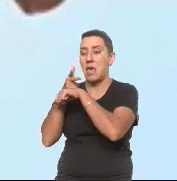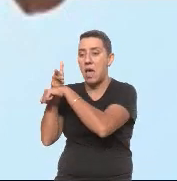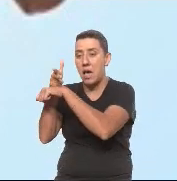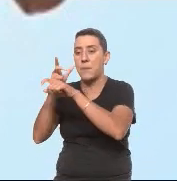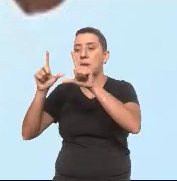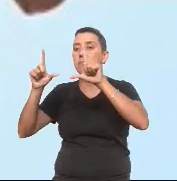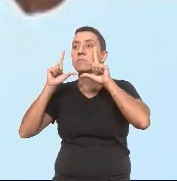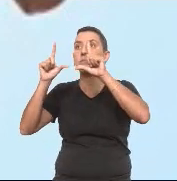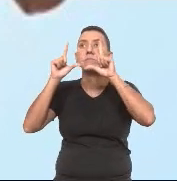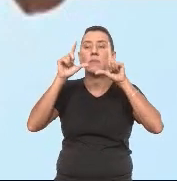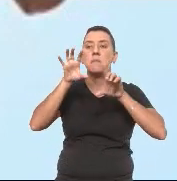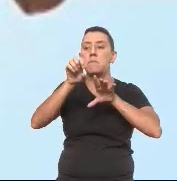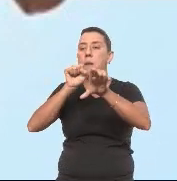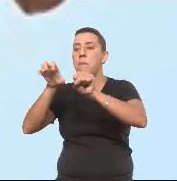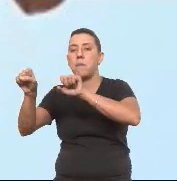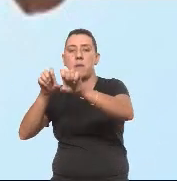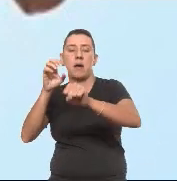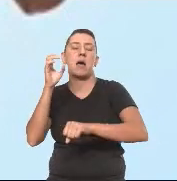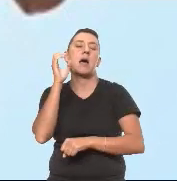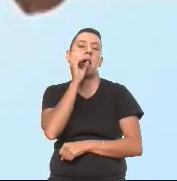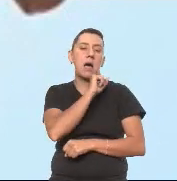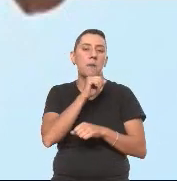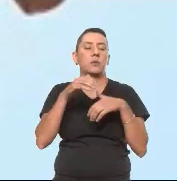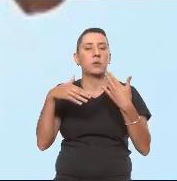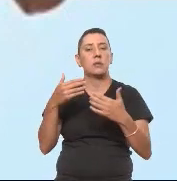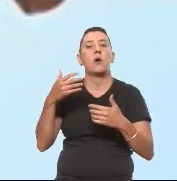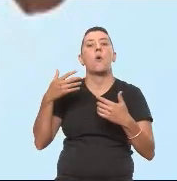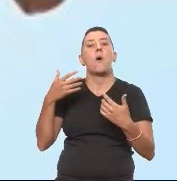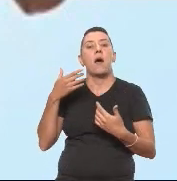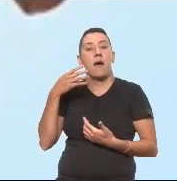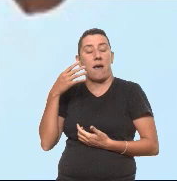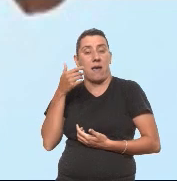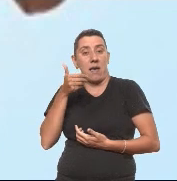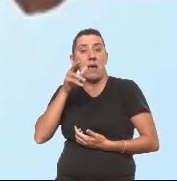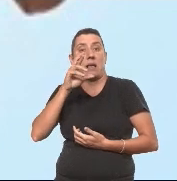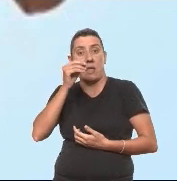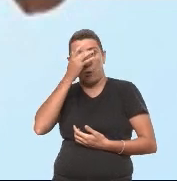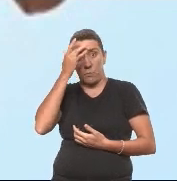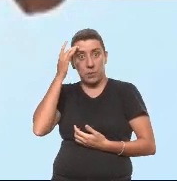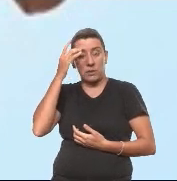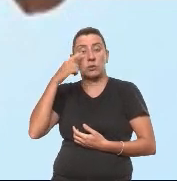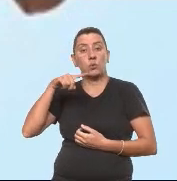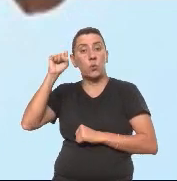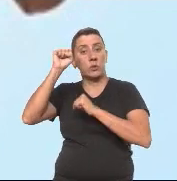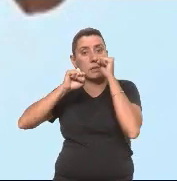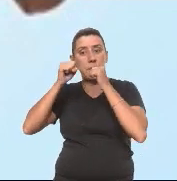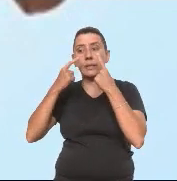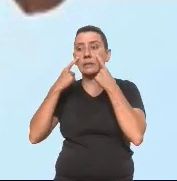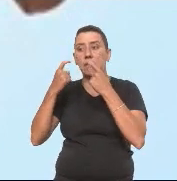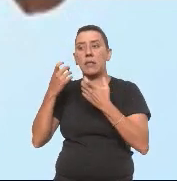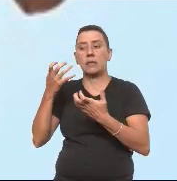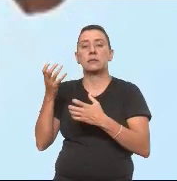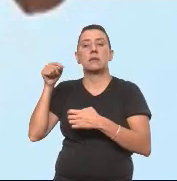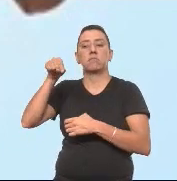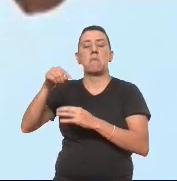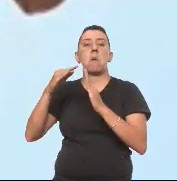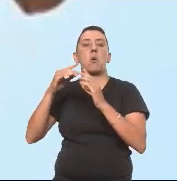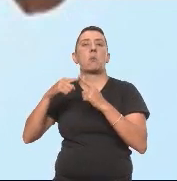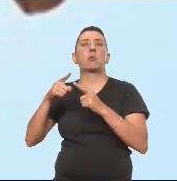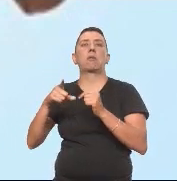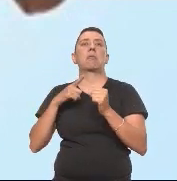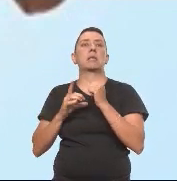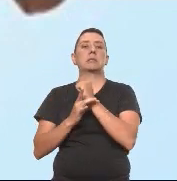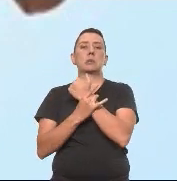e obviamente que isto traz mais investimentos e traz maior segurança para o estrado e o estado e por